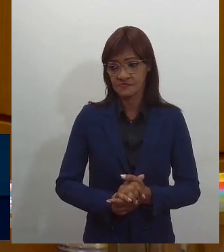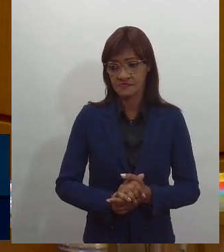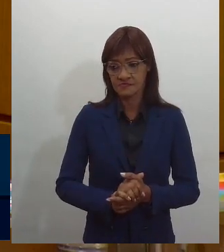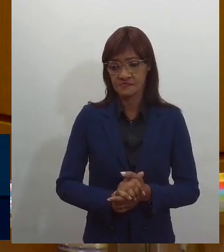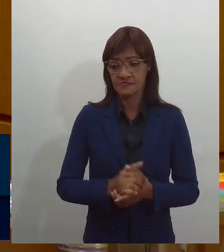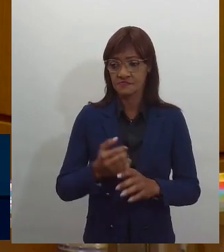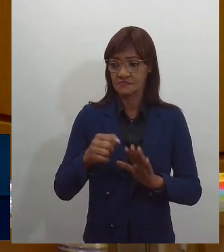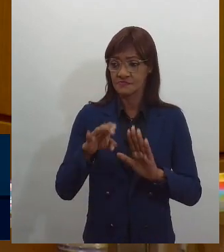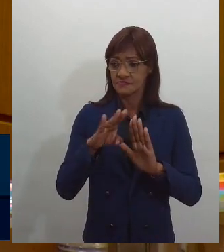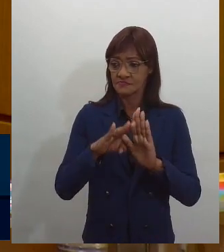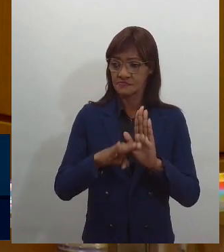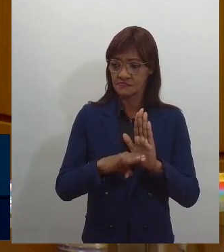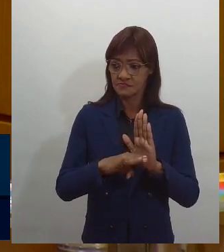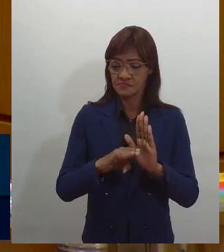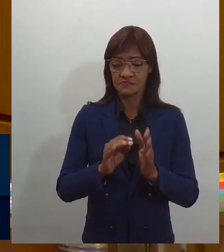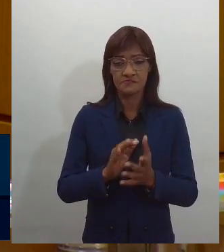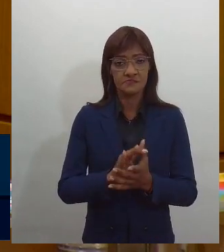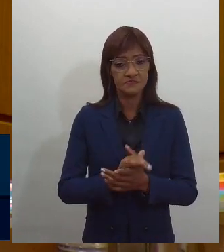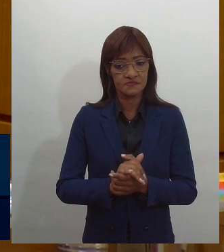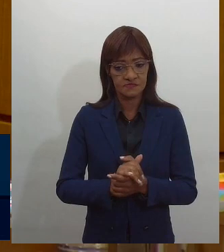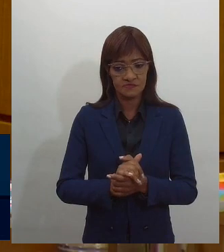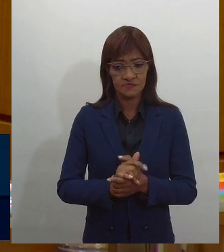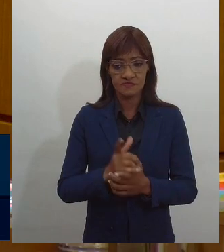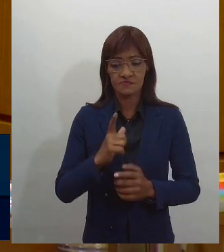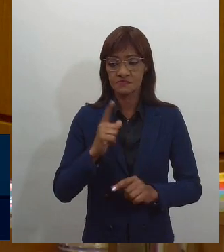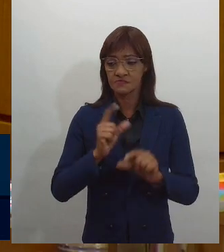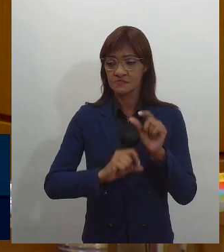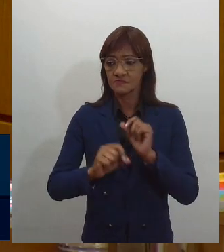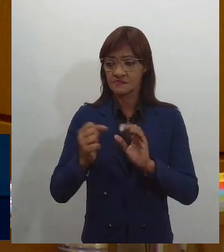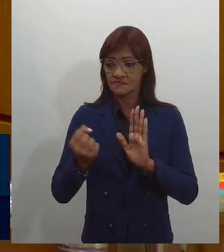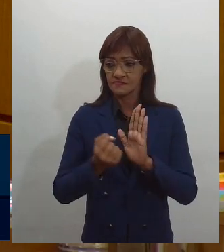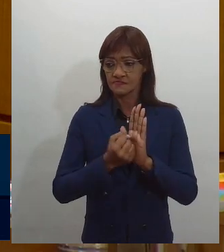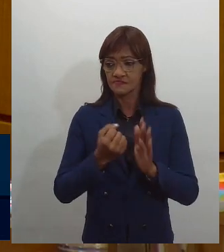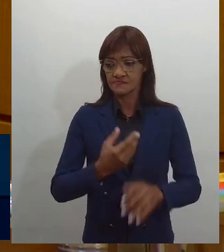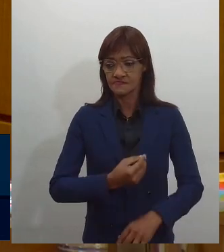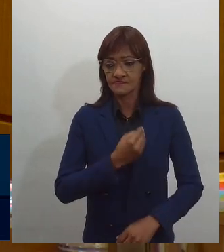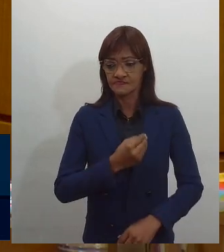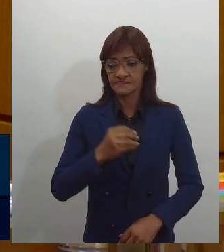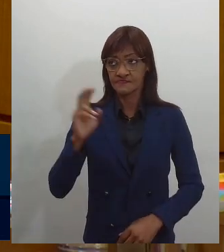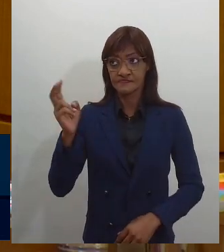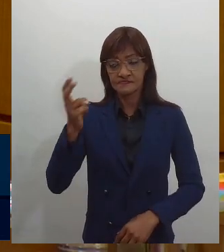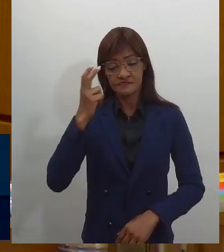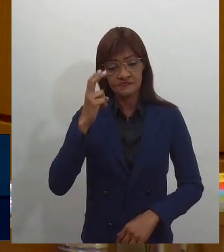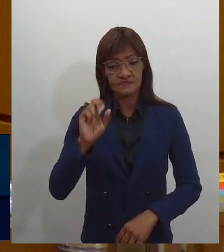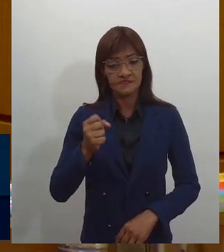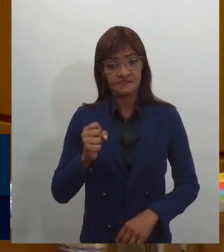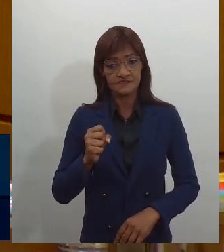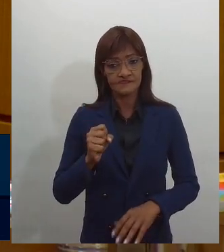do registro do patrimônio vivo da cultura sergipana deve representar,